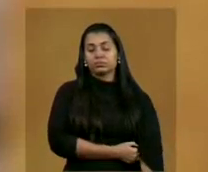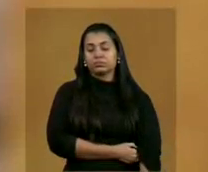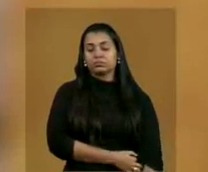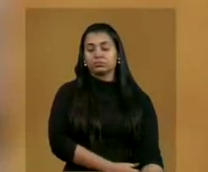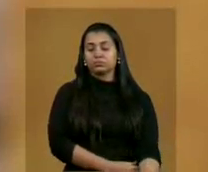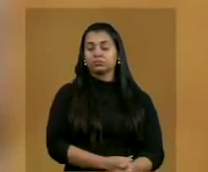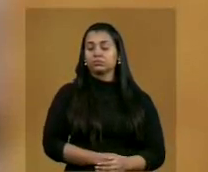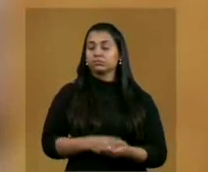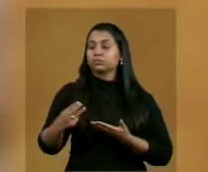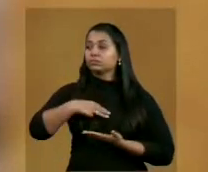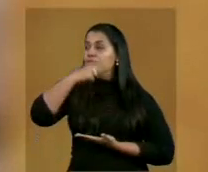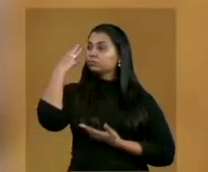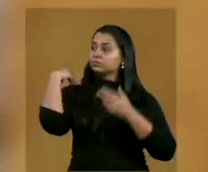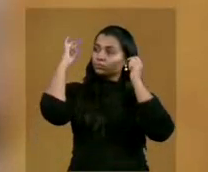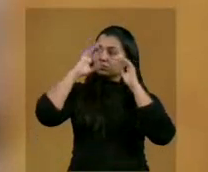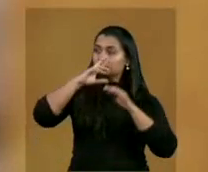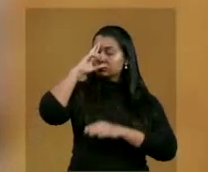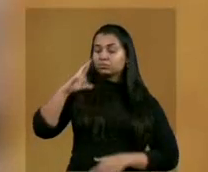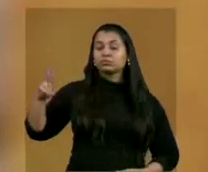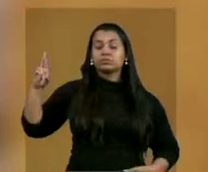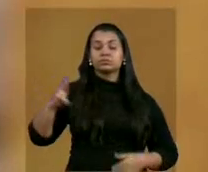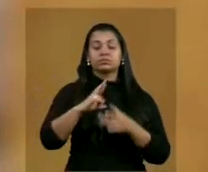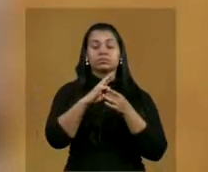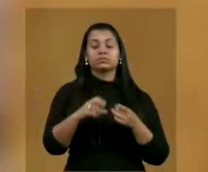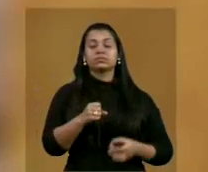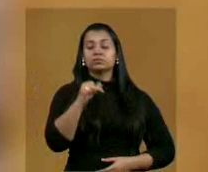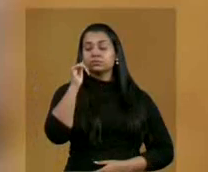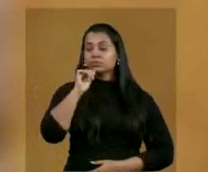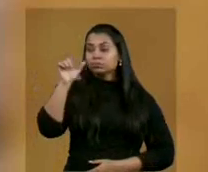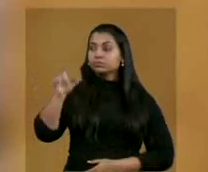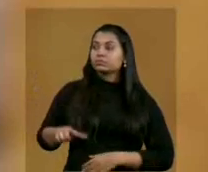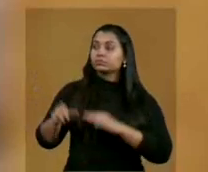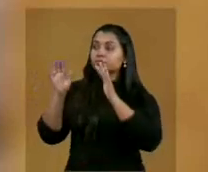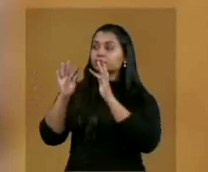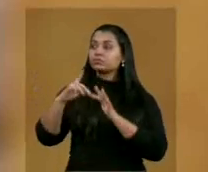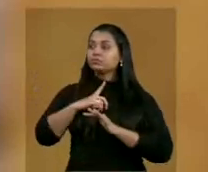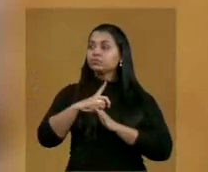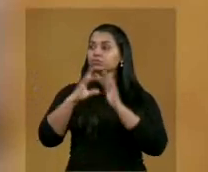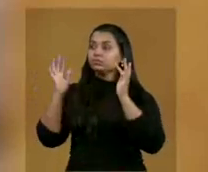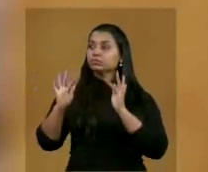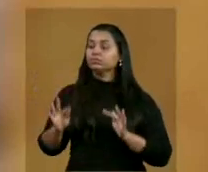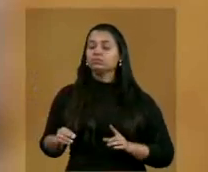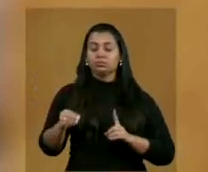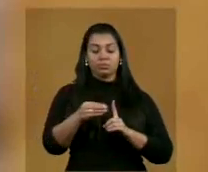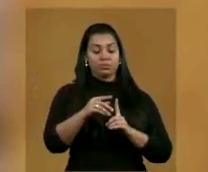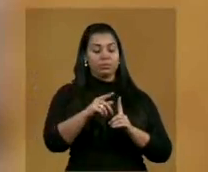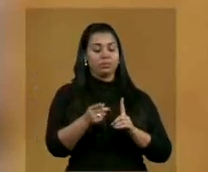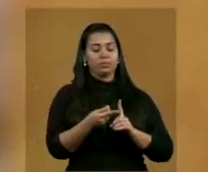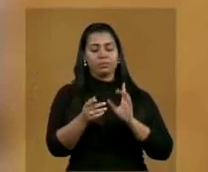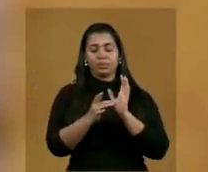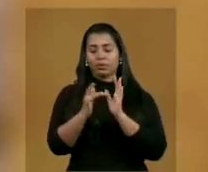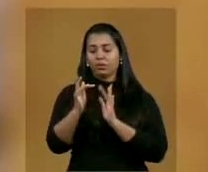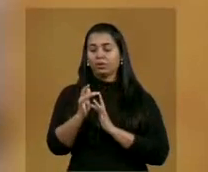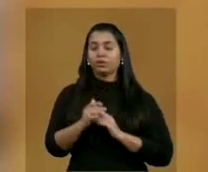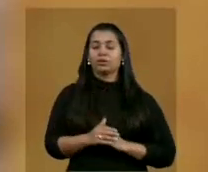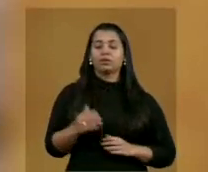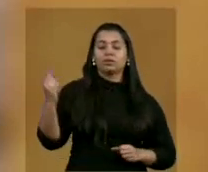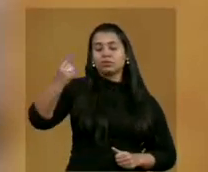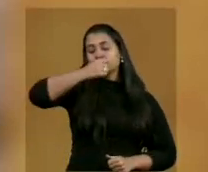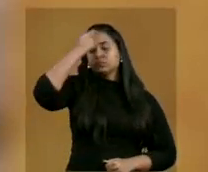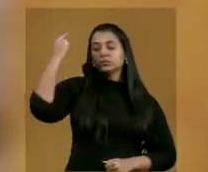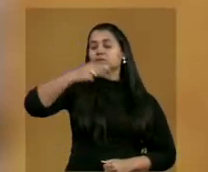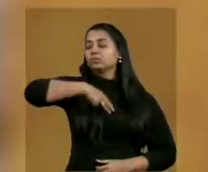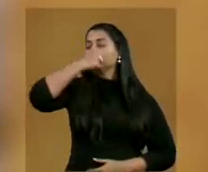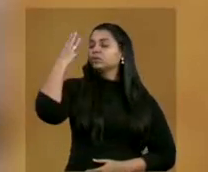morte. Amém. Ave Maria, cheia de graça, o Senhor é convosco. Bendita sois vós entre as mulheres, e bendito é o fruto do vosso ventre,